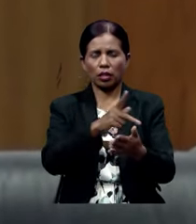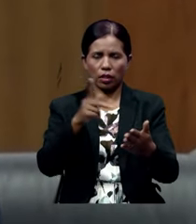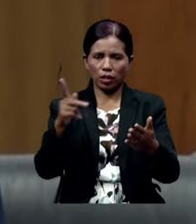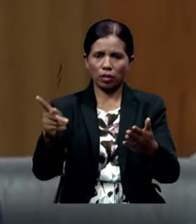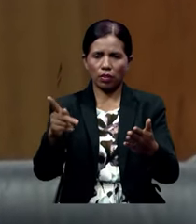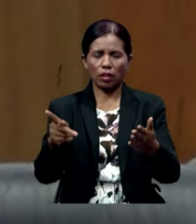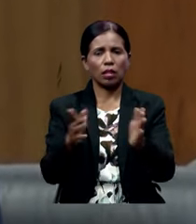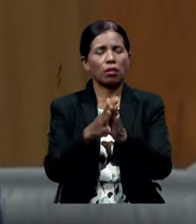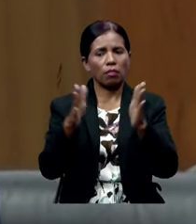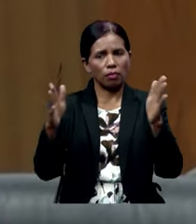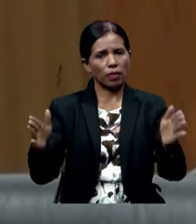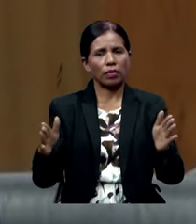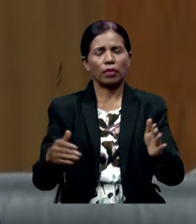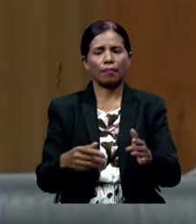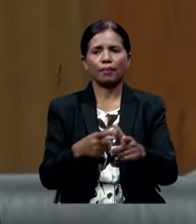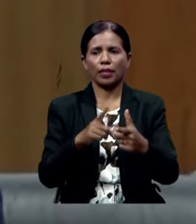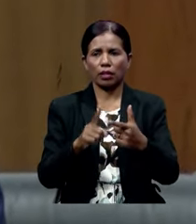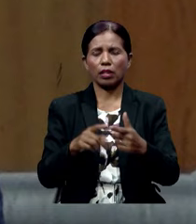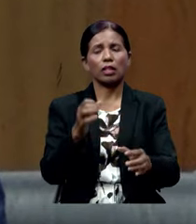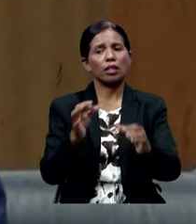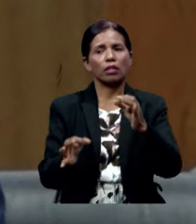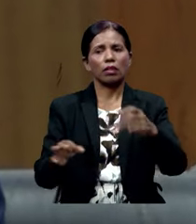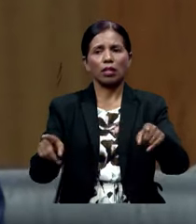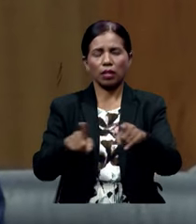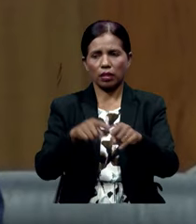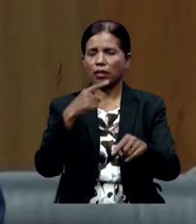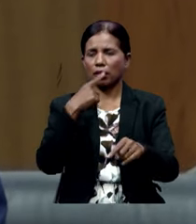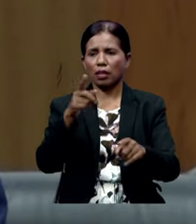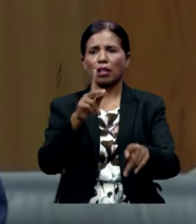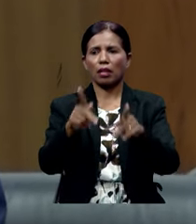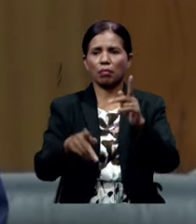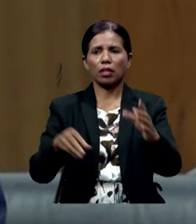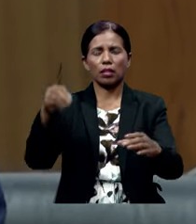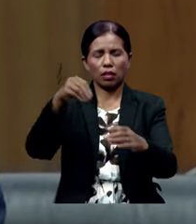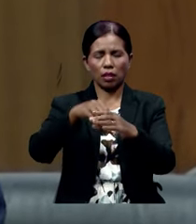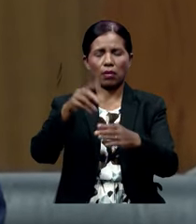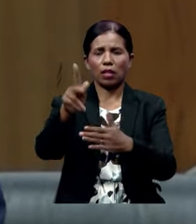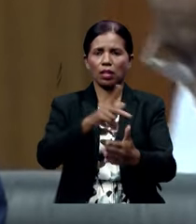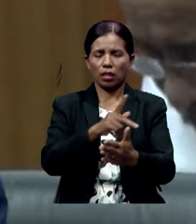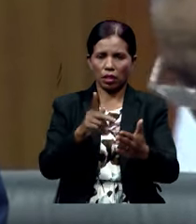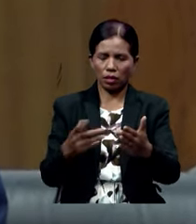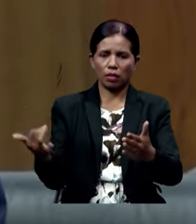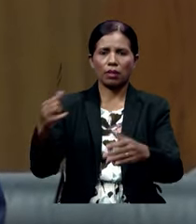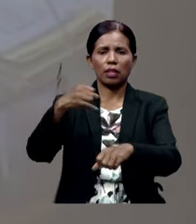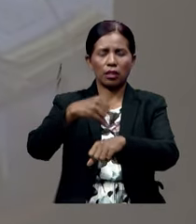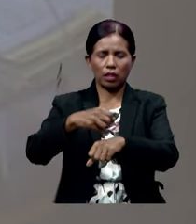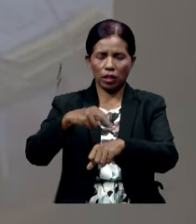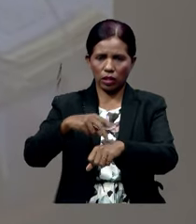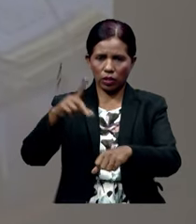gravidade nomos se cara que nessa não indiha emane comete crime sira nebe